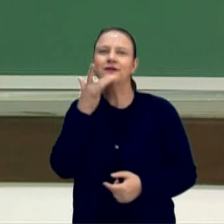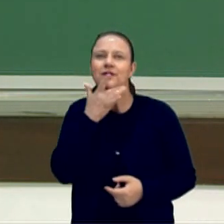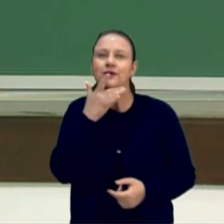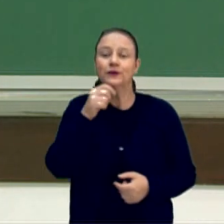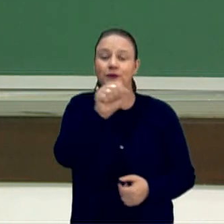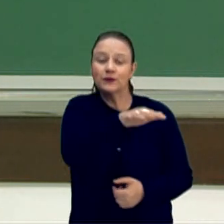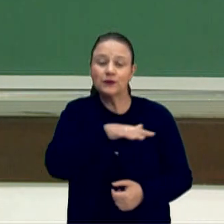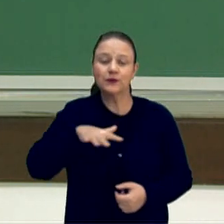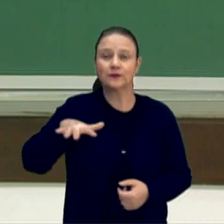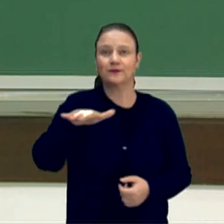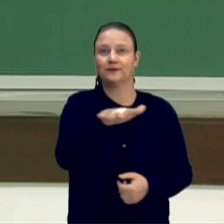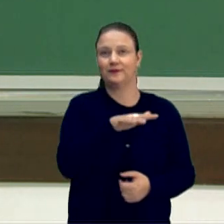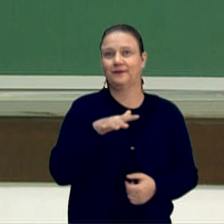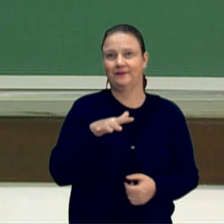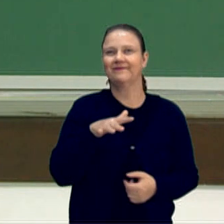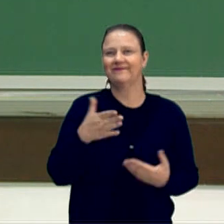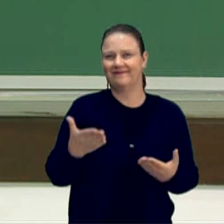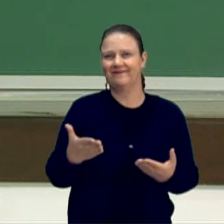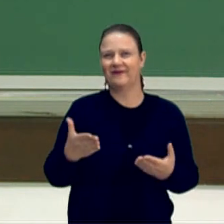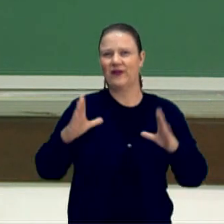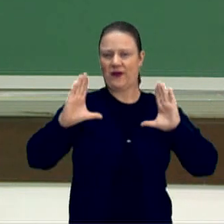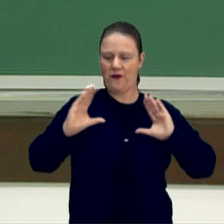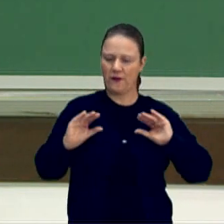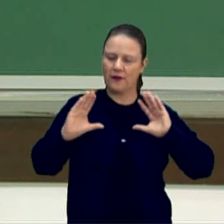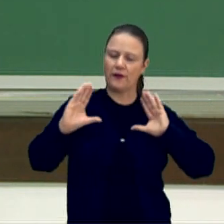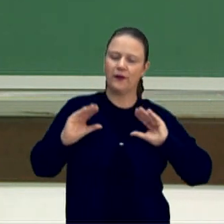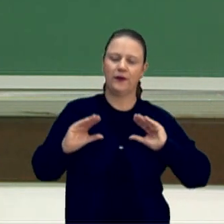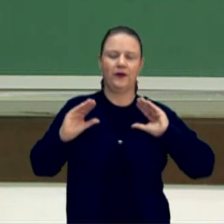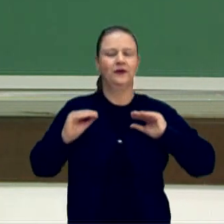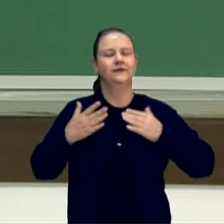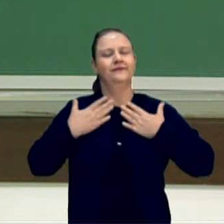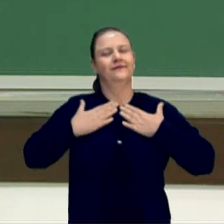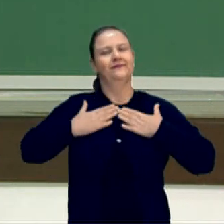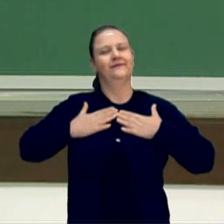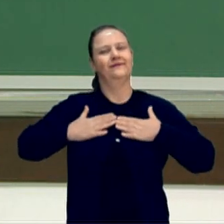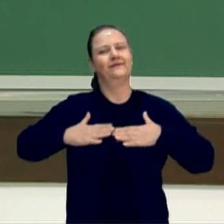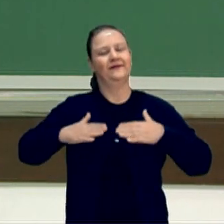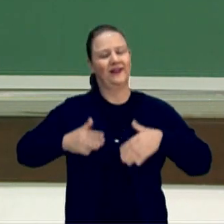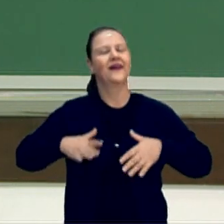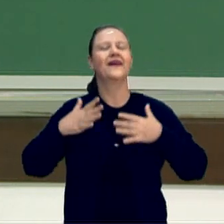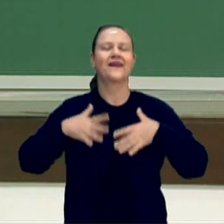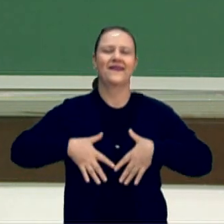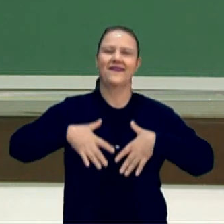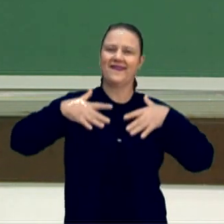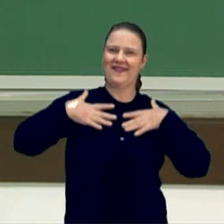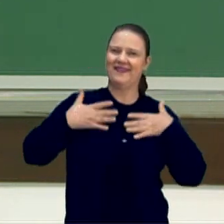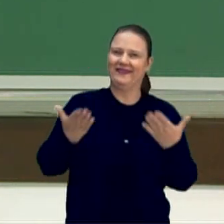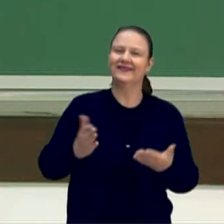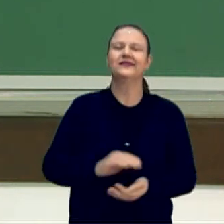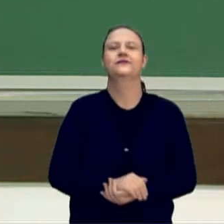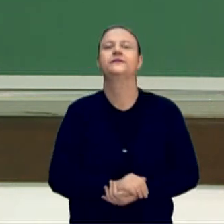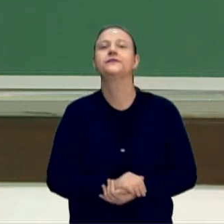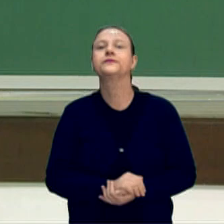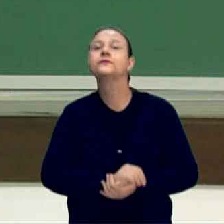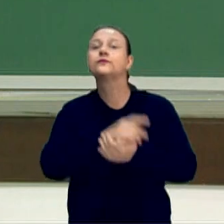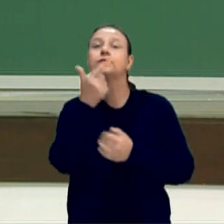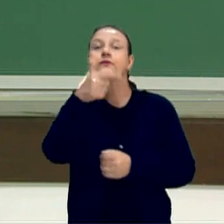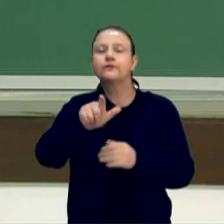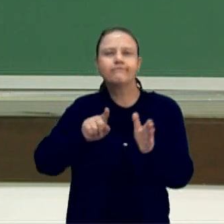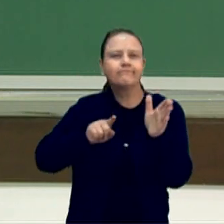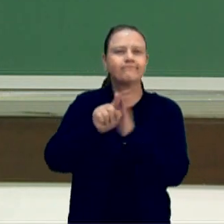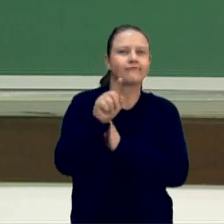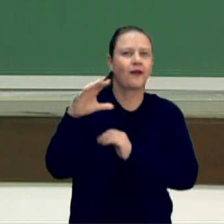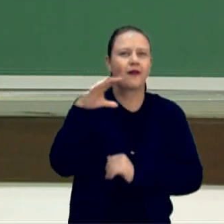regiões, normalmente, que dá uma sensação térmica agradável. Ok? Vamos lá. Mais um quiz